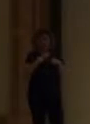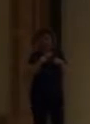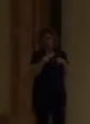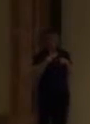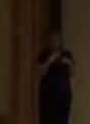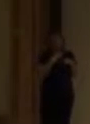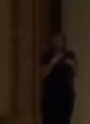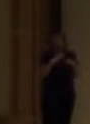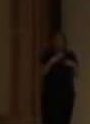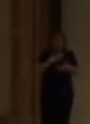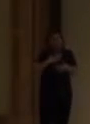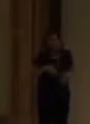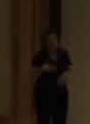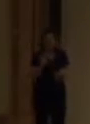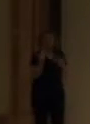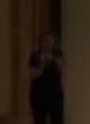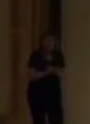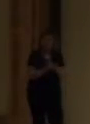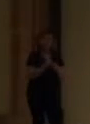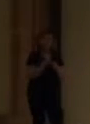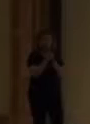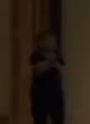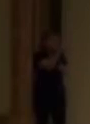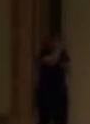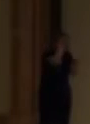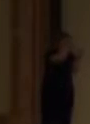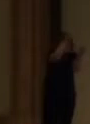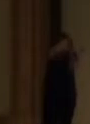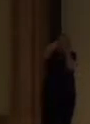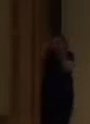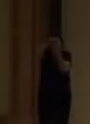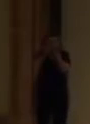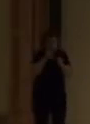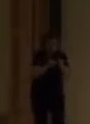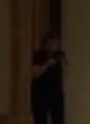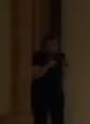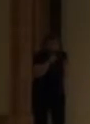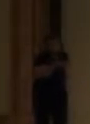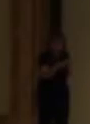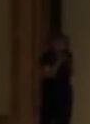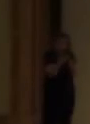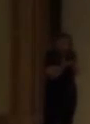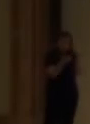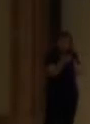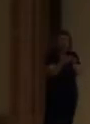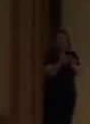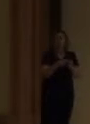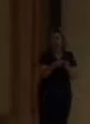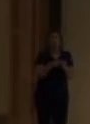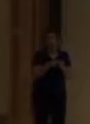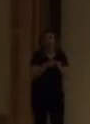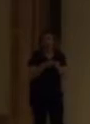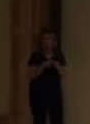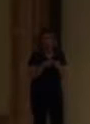passo a passo. E não como engenheiro, pensando abstratamente todo o processo, desenhando, escrevendo, calculando e depois, no